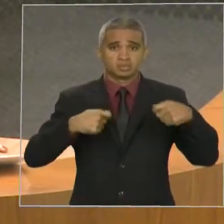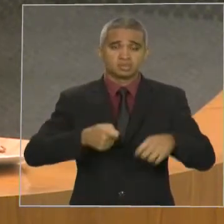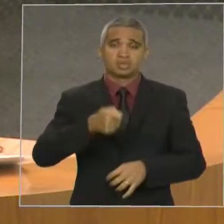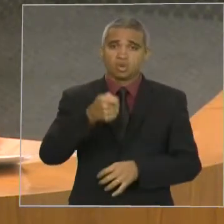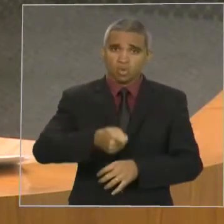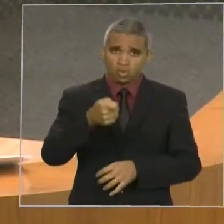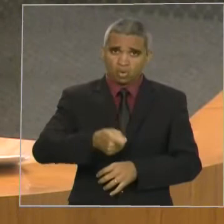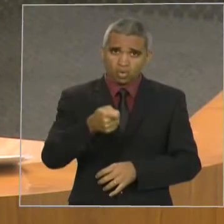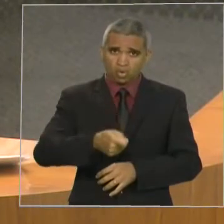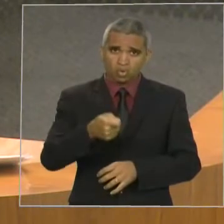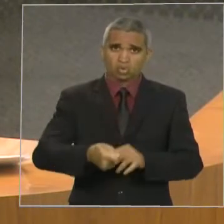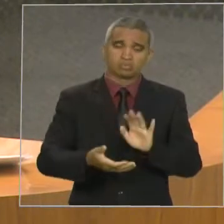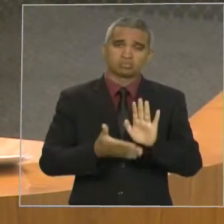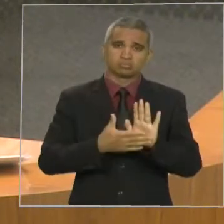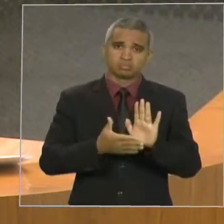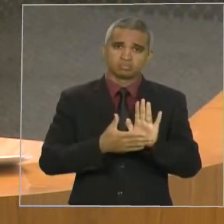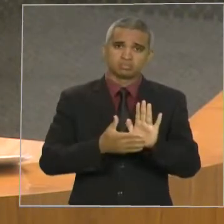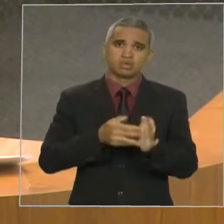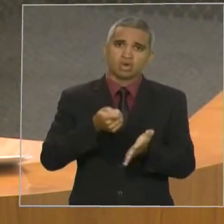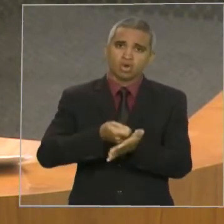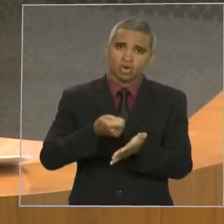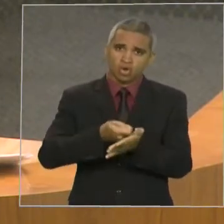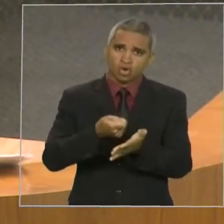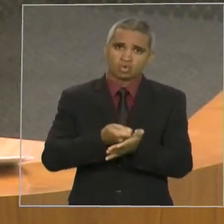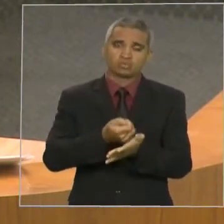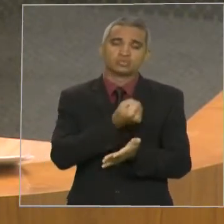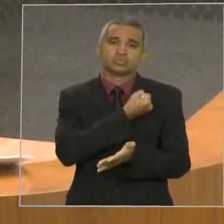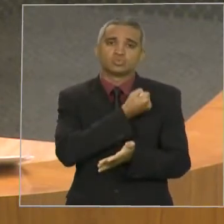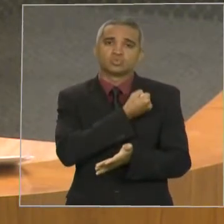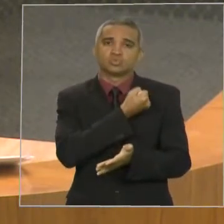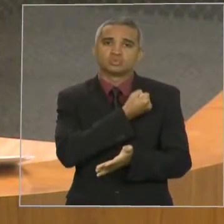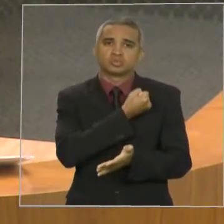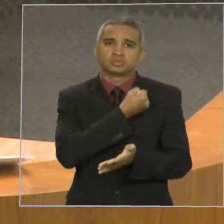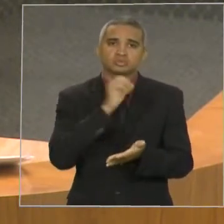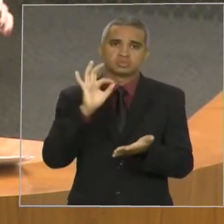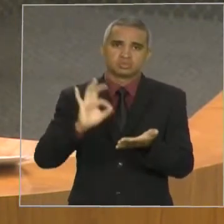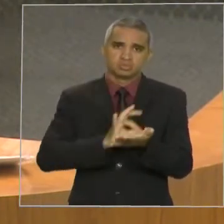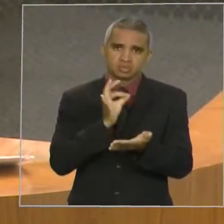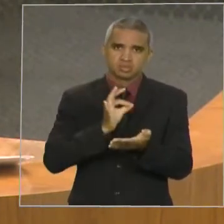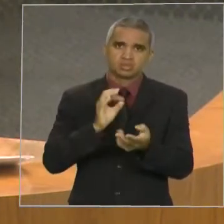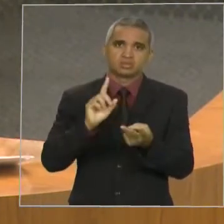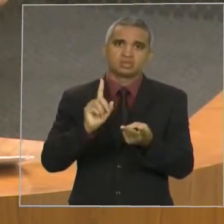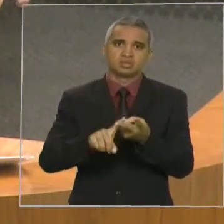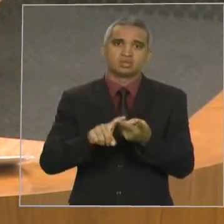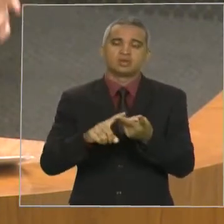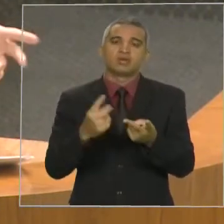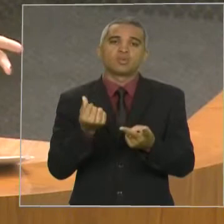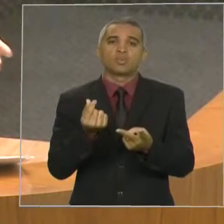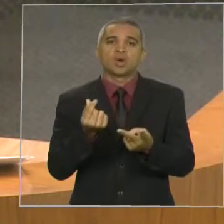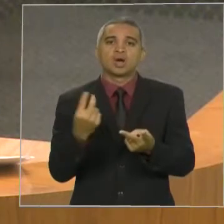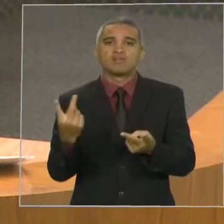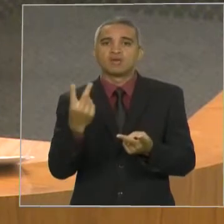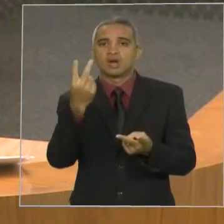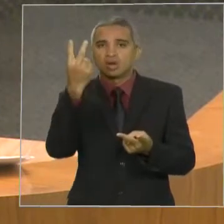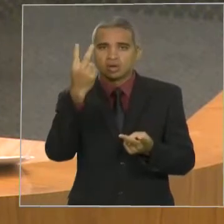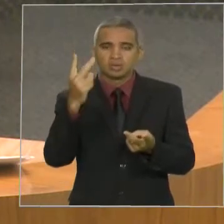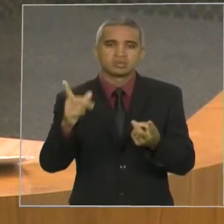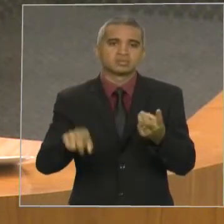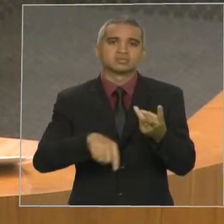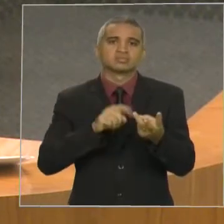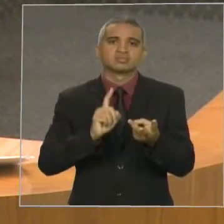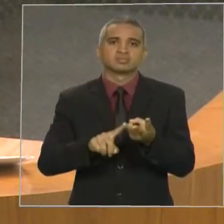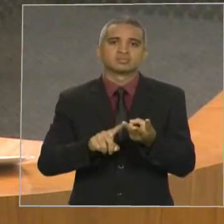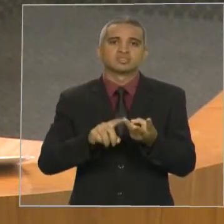o valor do referido contrato administrativo, a edição do Diário Oficial e a data de